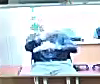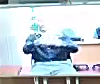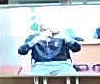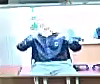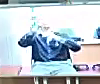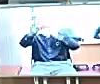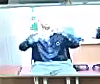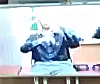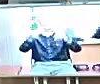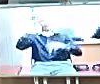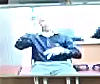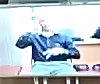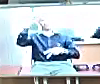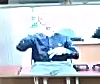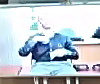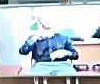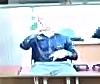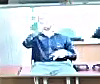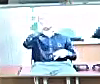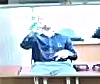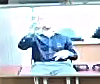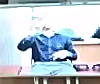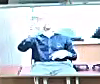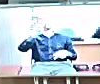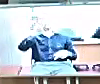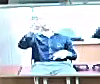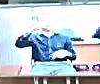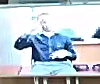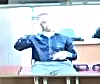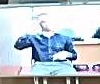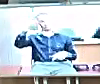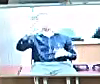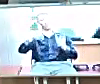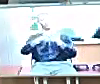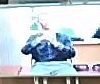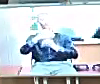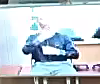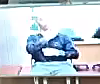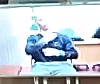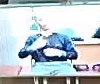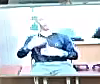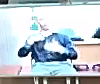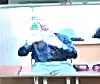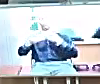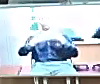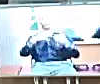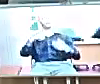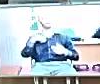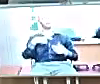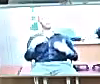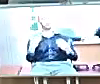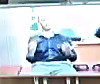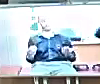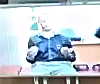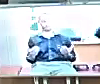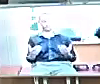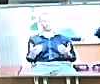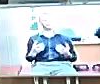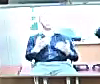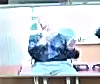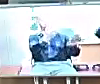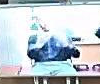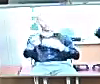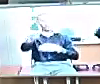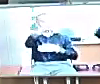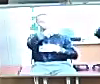prioridade e piaget deve ser uma prioridade de qualquer governo é que tenho então eu convoco vocês